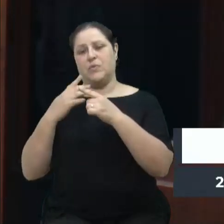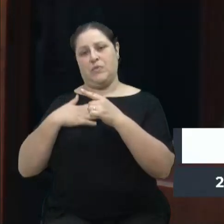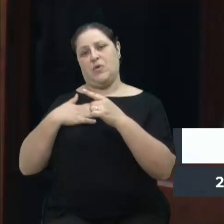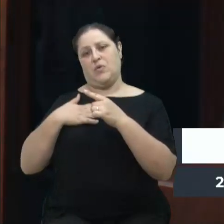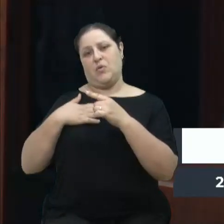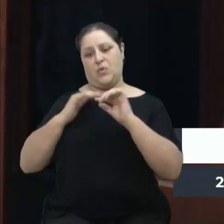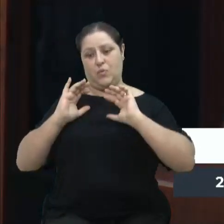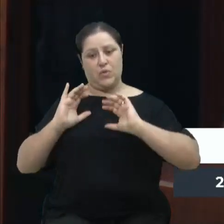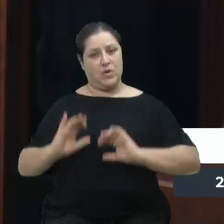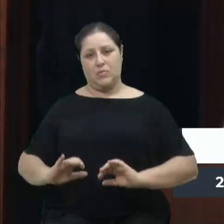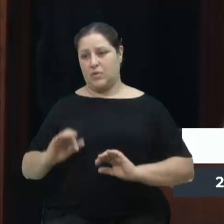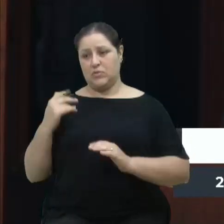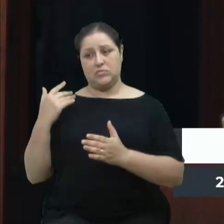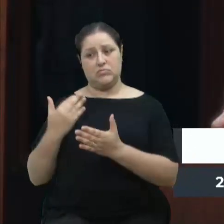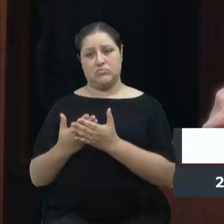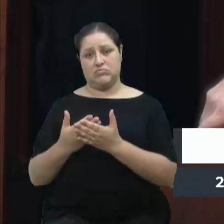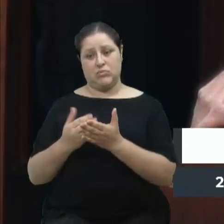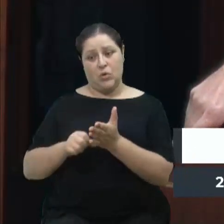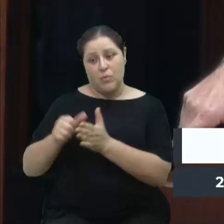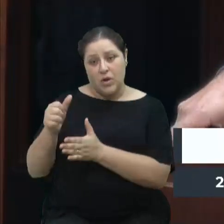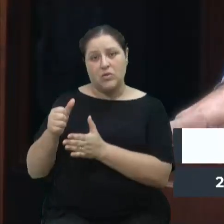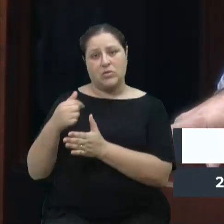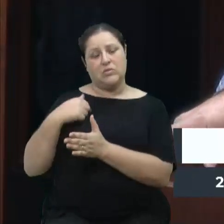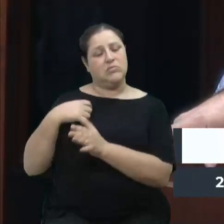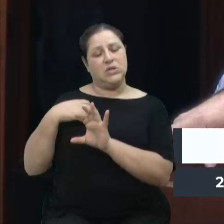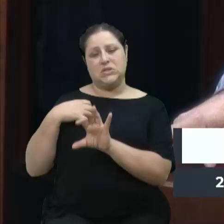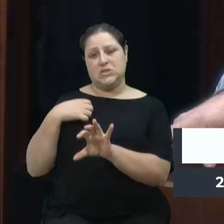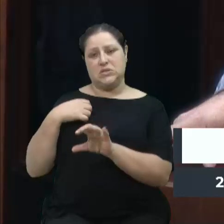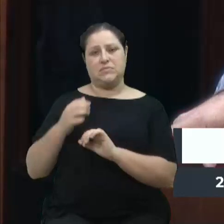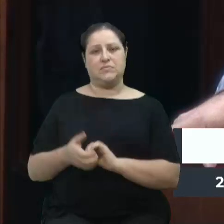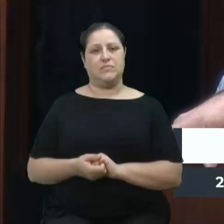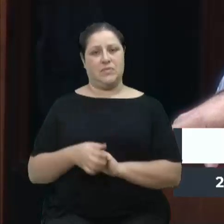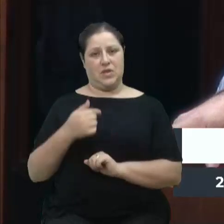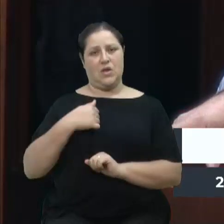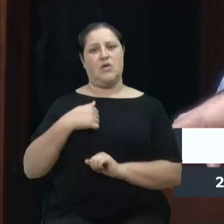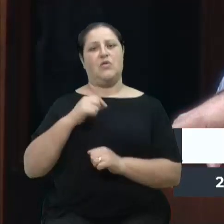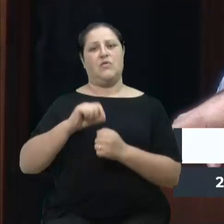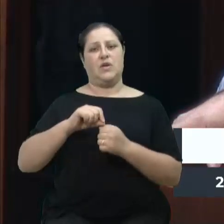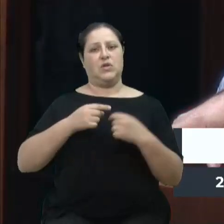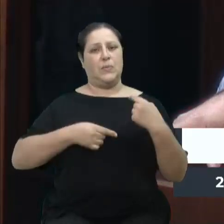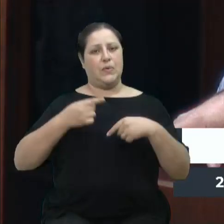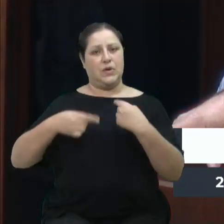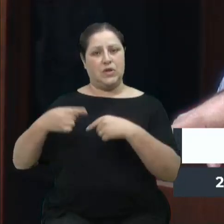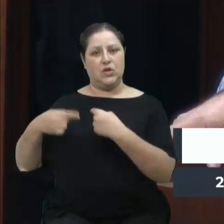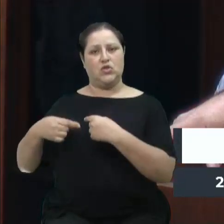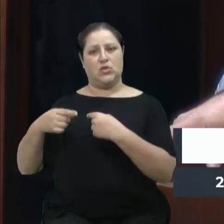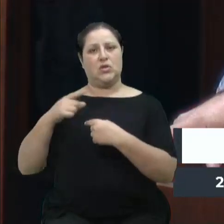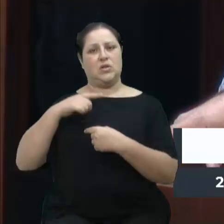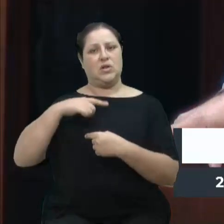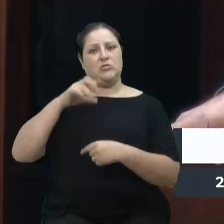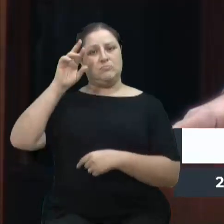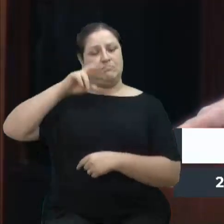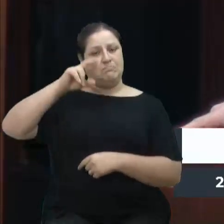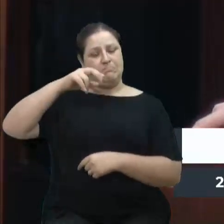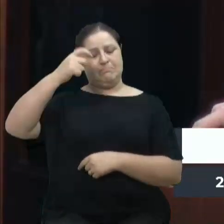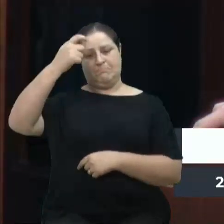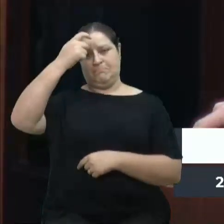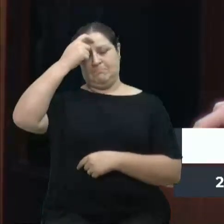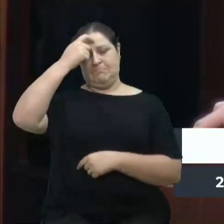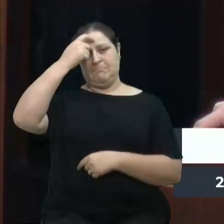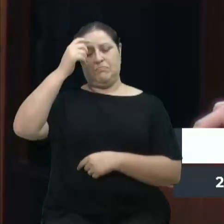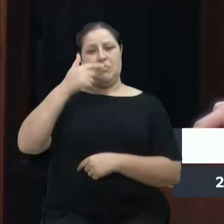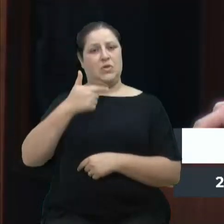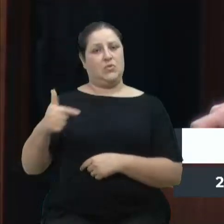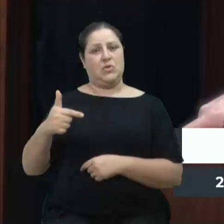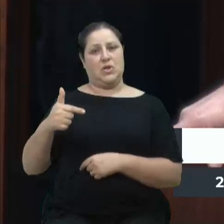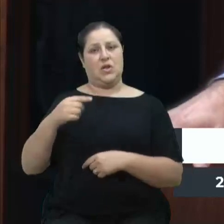forma. Eu faço política com racionalidade. Eu não faço política com